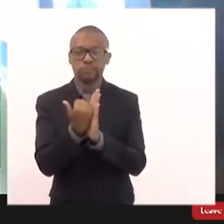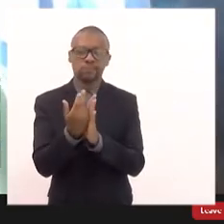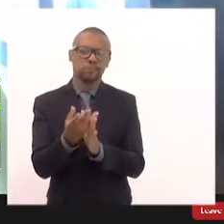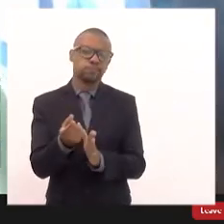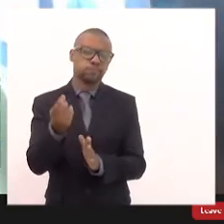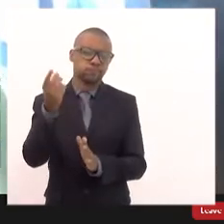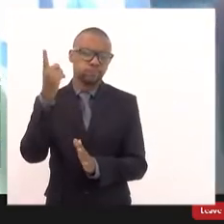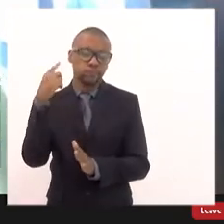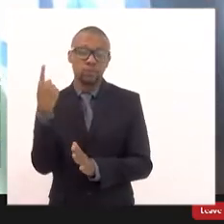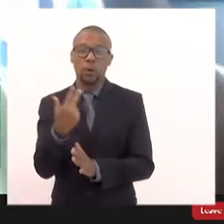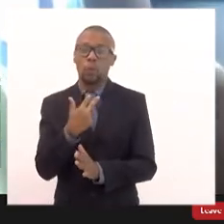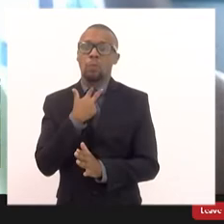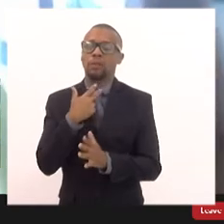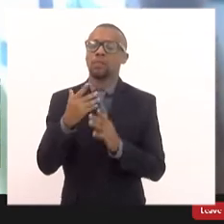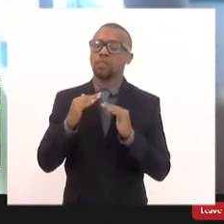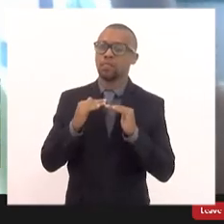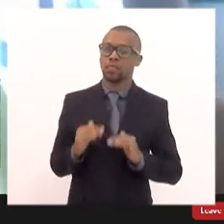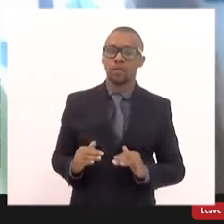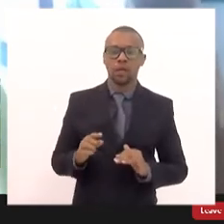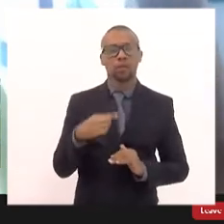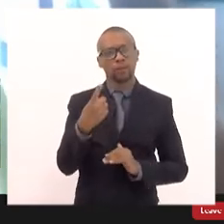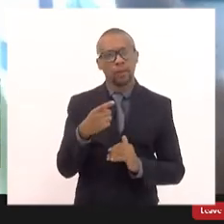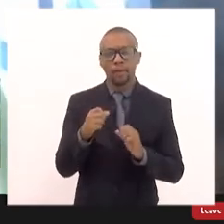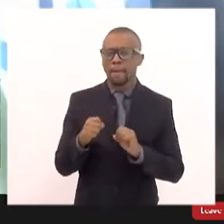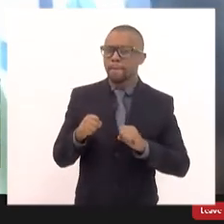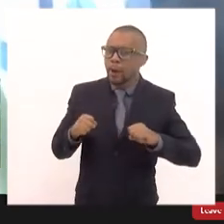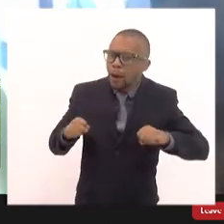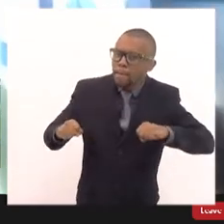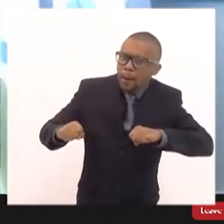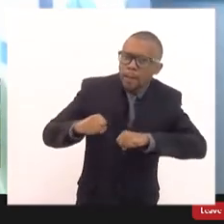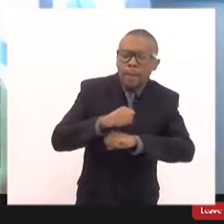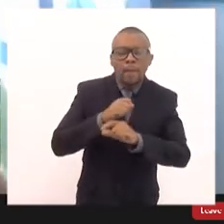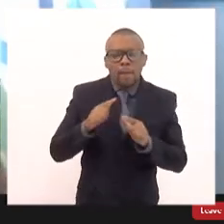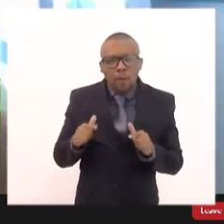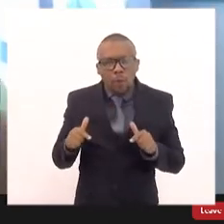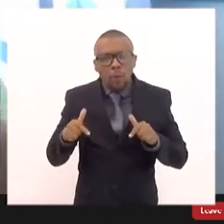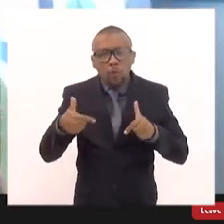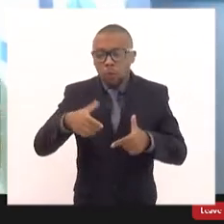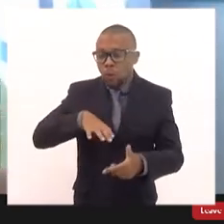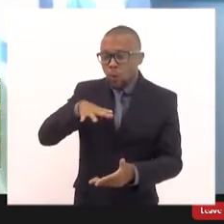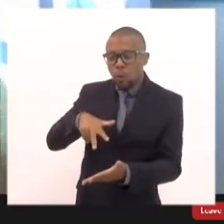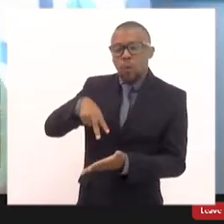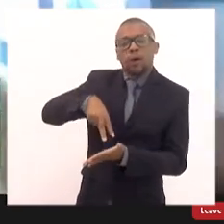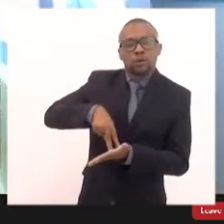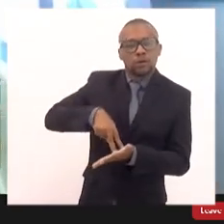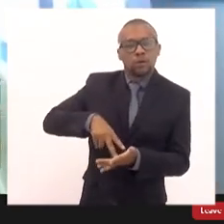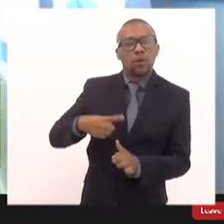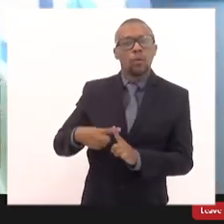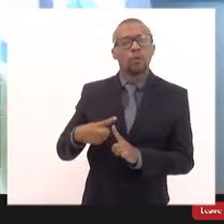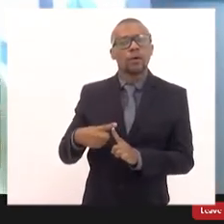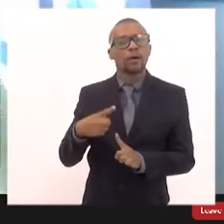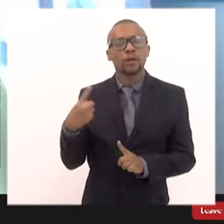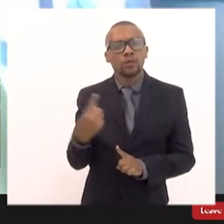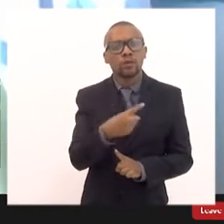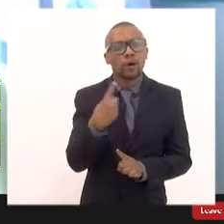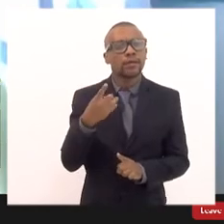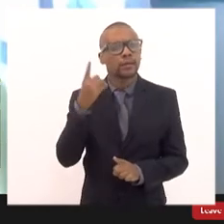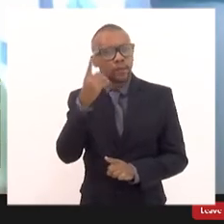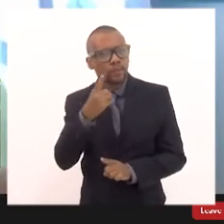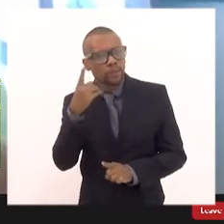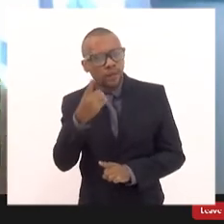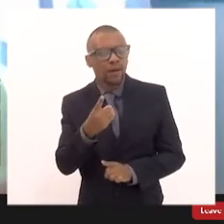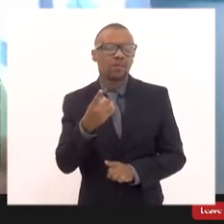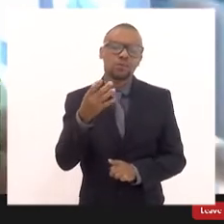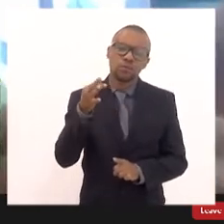Valdec, a gente tem que ser mais teimoso do que todos, porque nós, deputados, vamos passar,